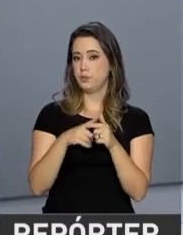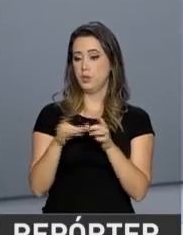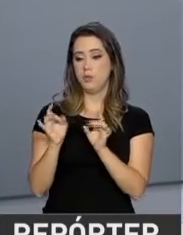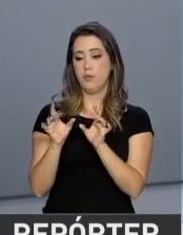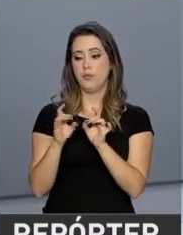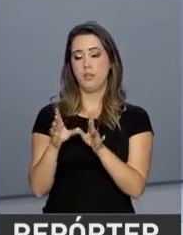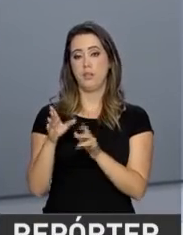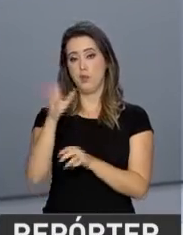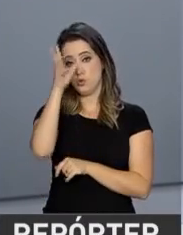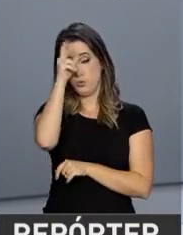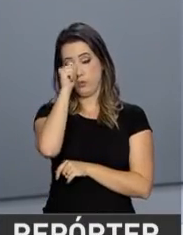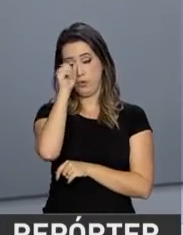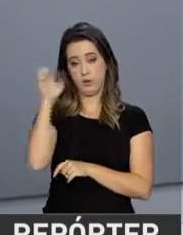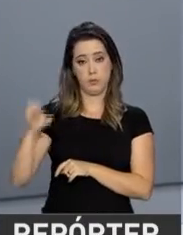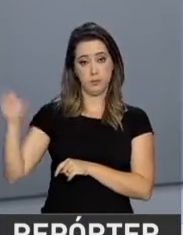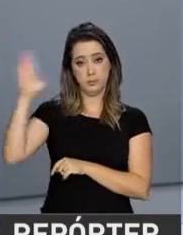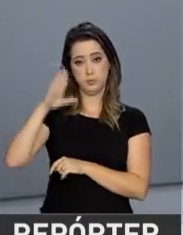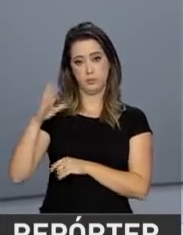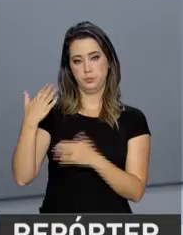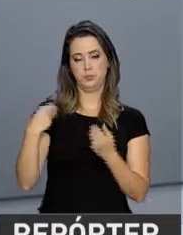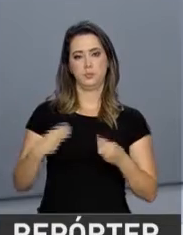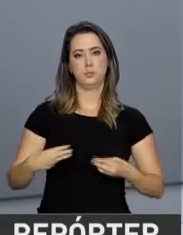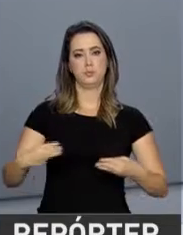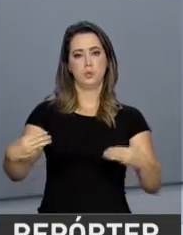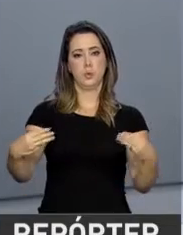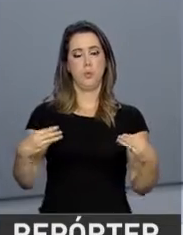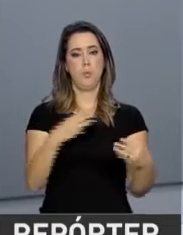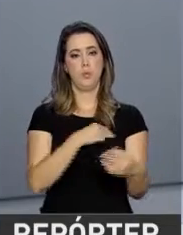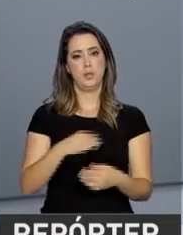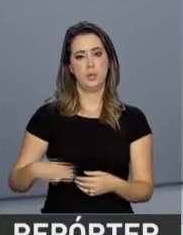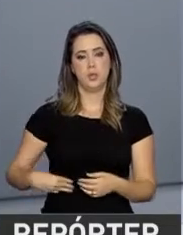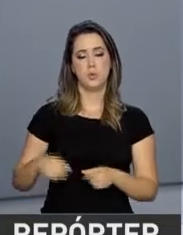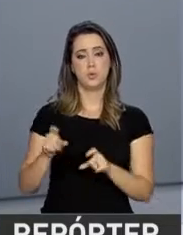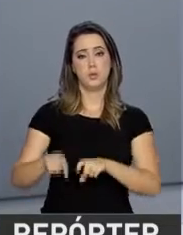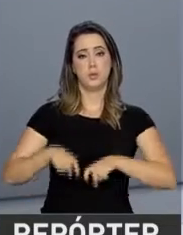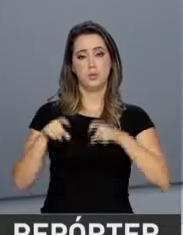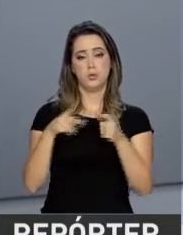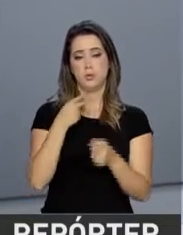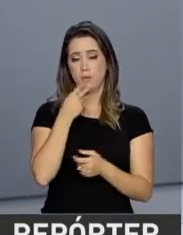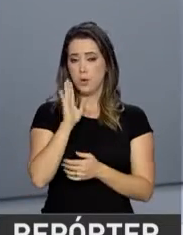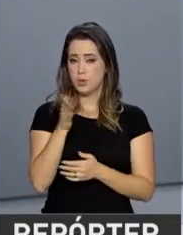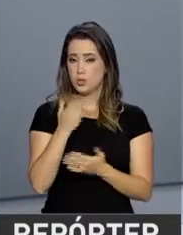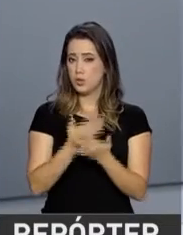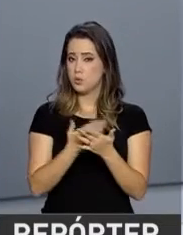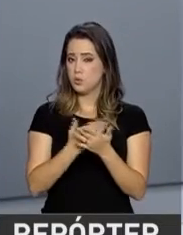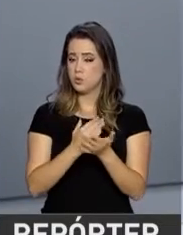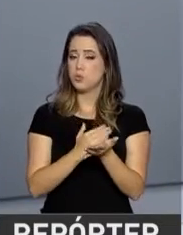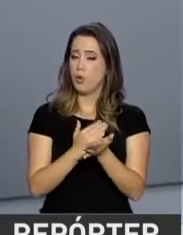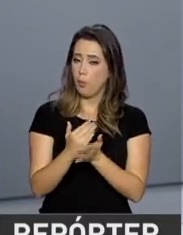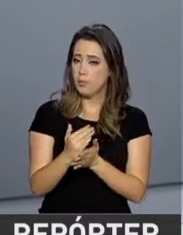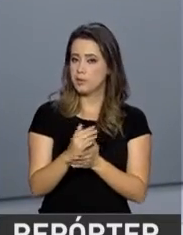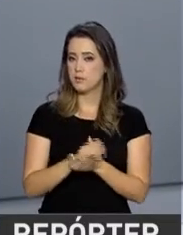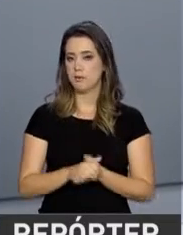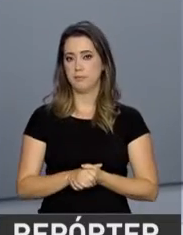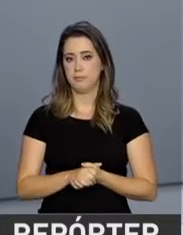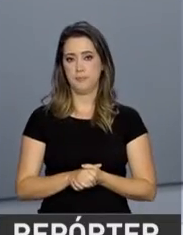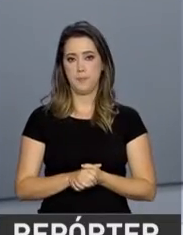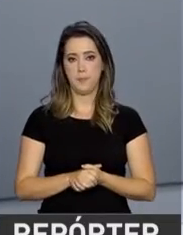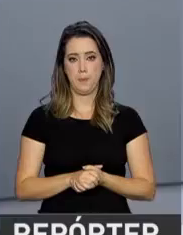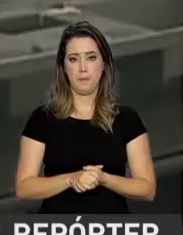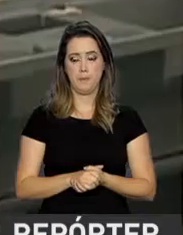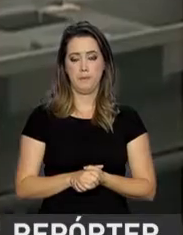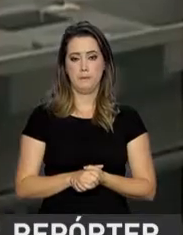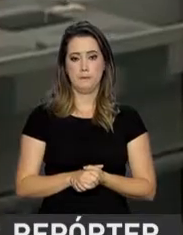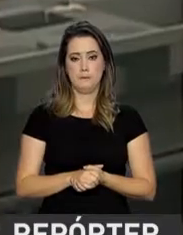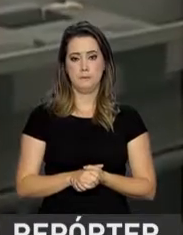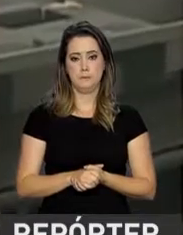segundo o ministro da agricultura pecuária e abastecimento blairo maggi os estudos necessários para o pedido já foram iniciados